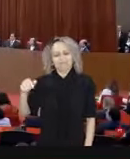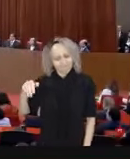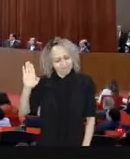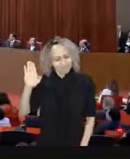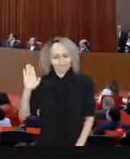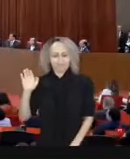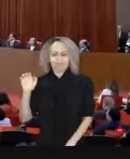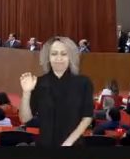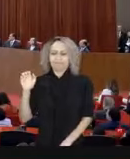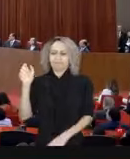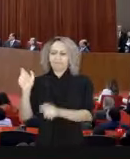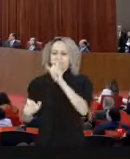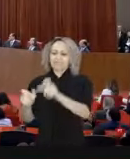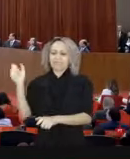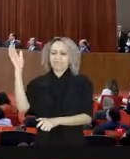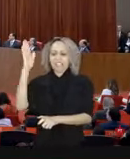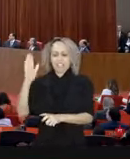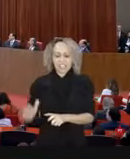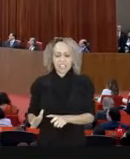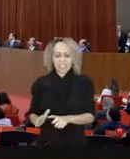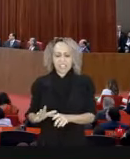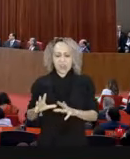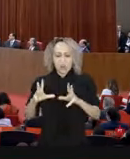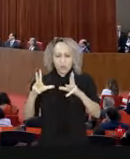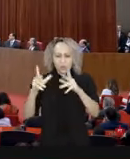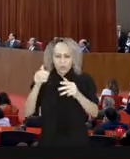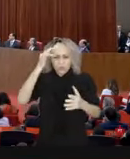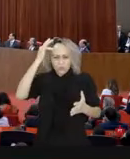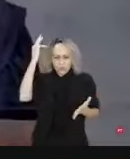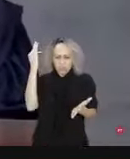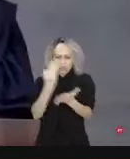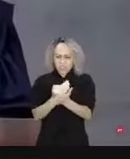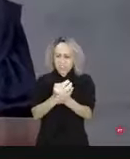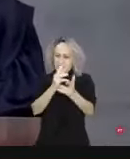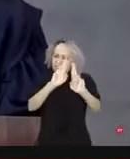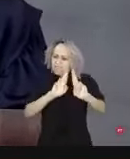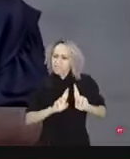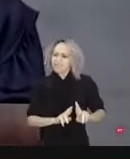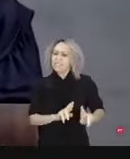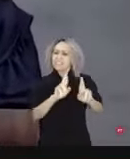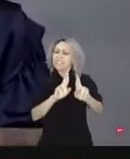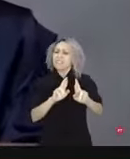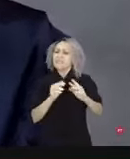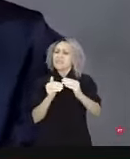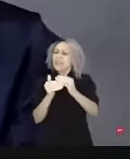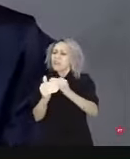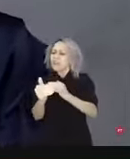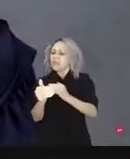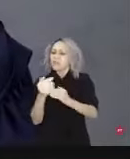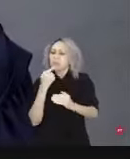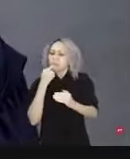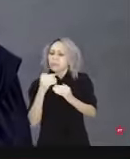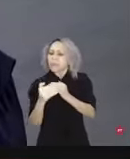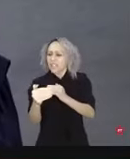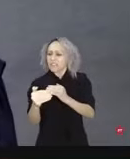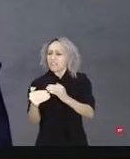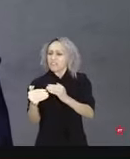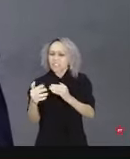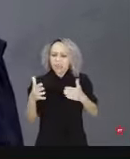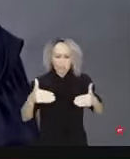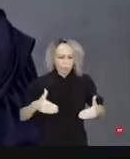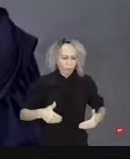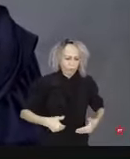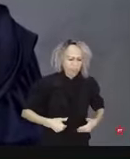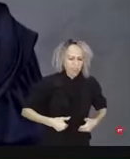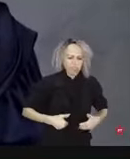Todos com fé e esperança para que em um futuro breve possamos extirpar a fome e